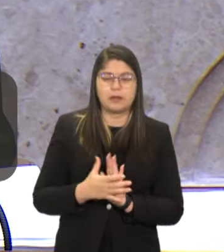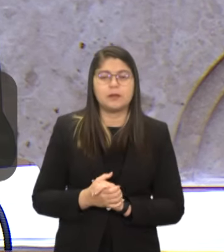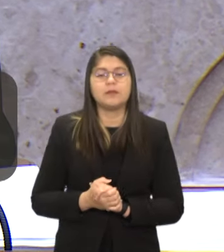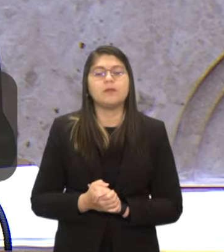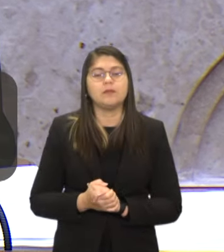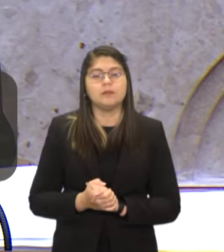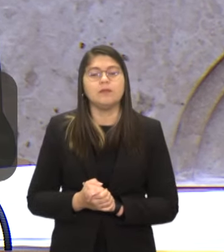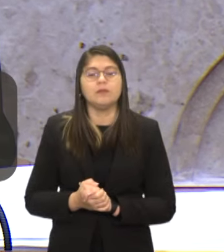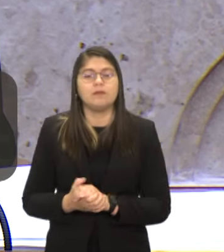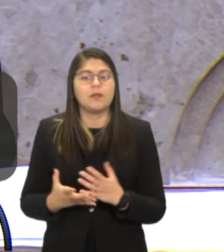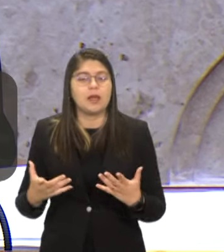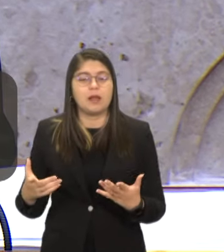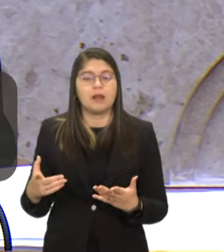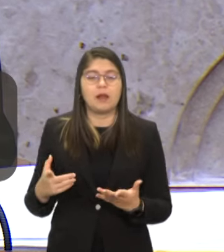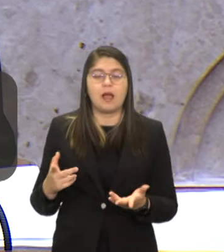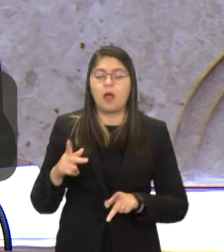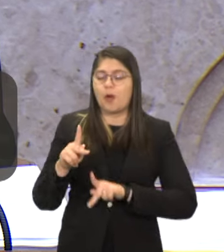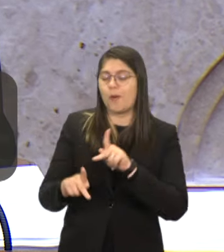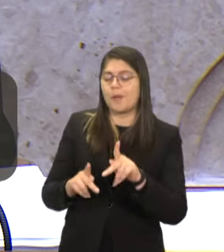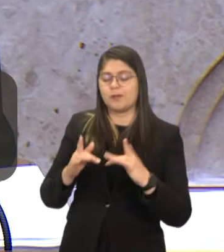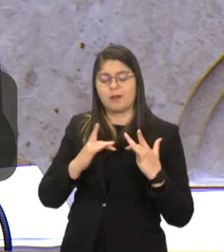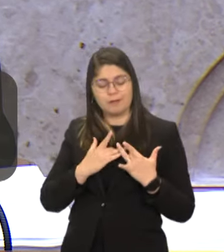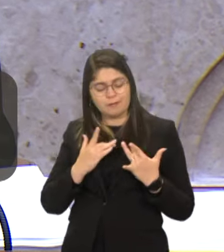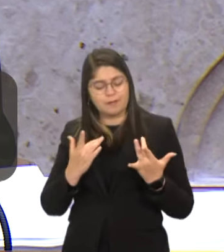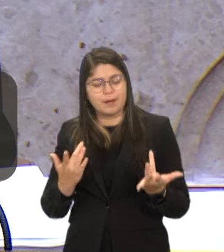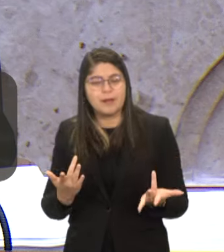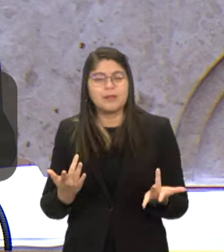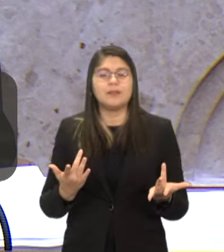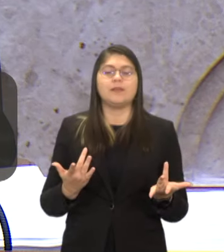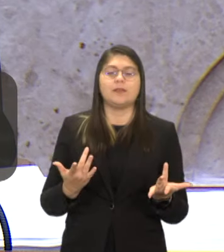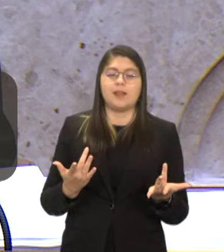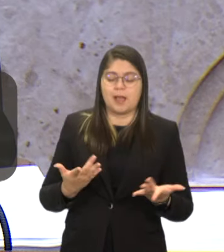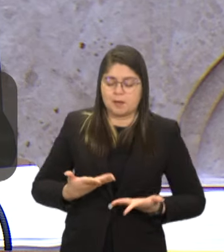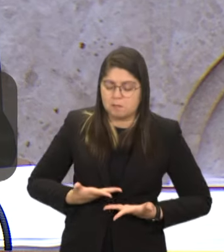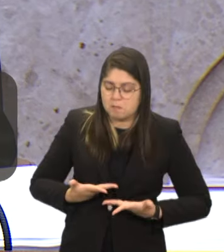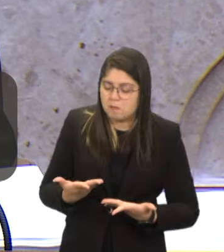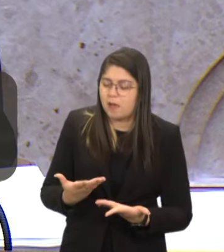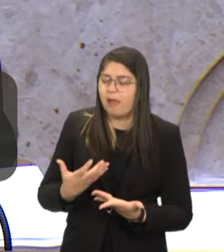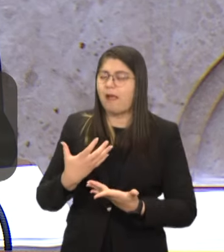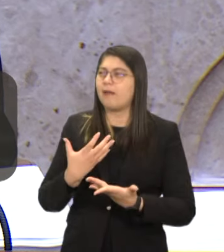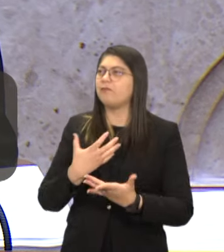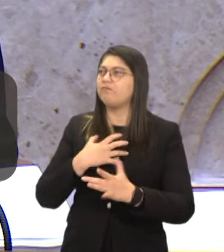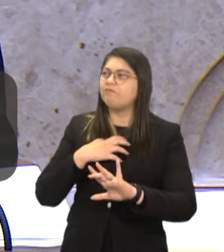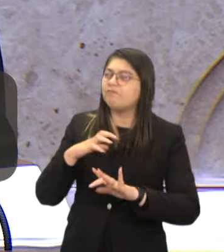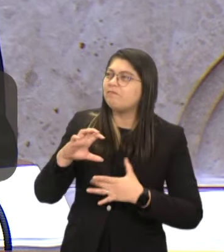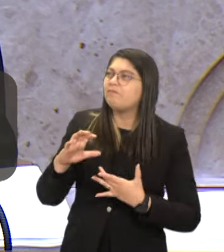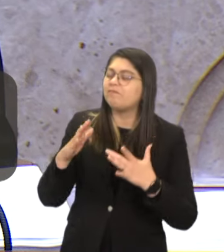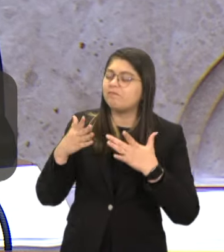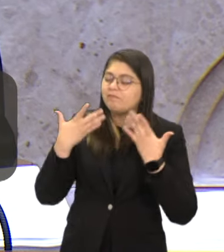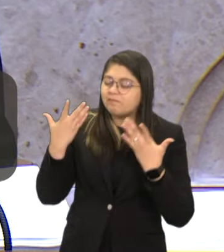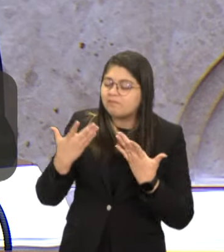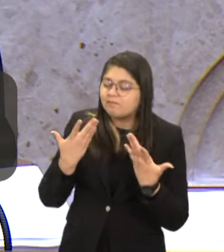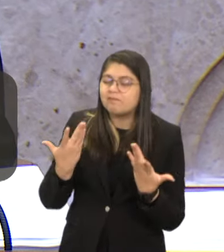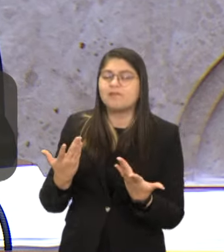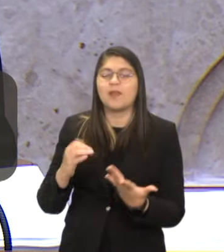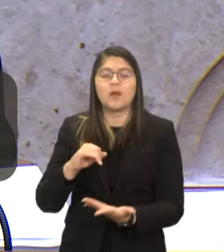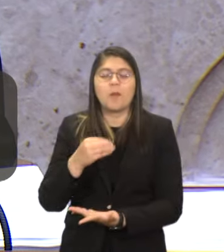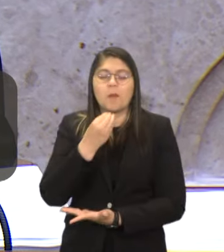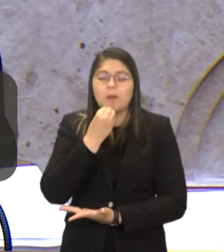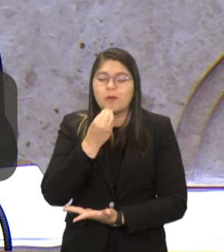Povo extremamente fraterno, recepção muito simpática e uma